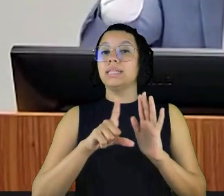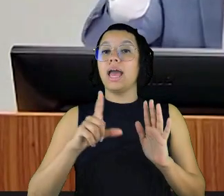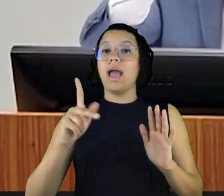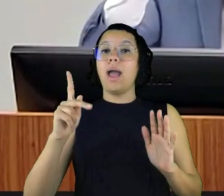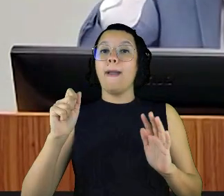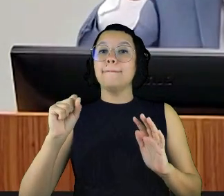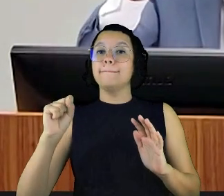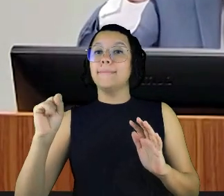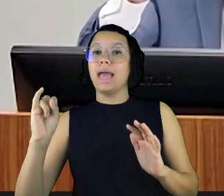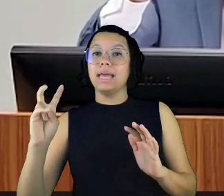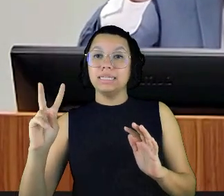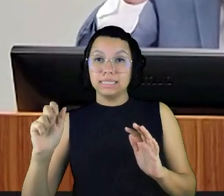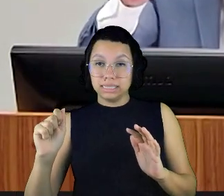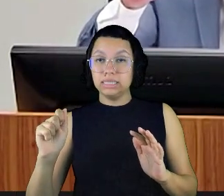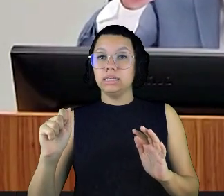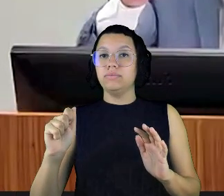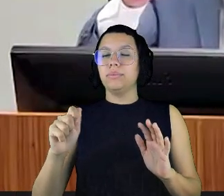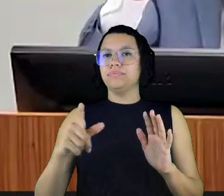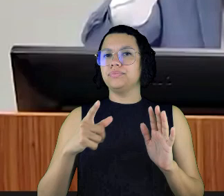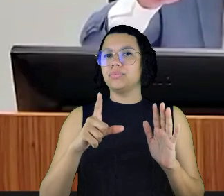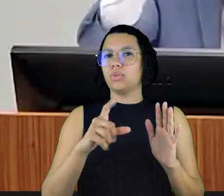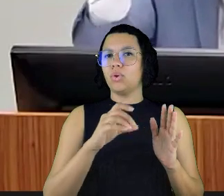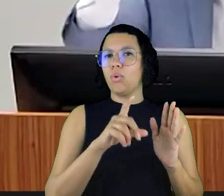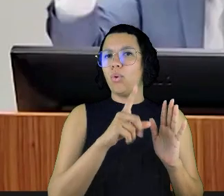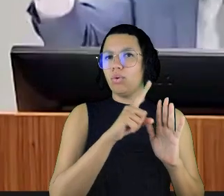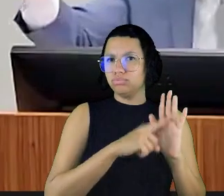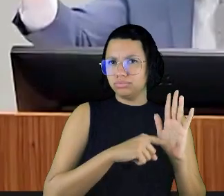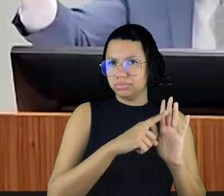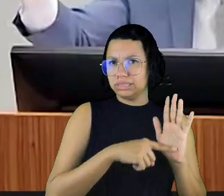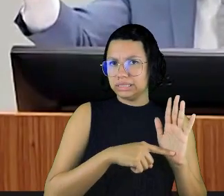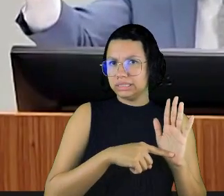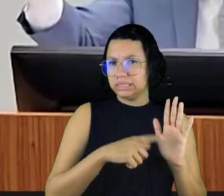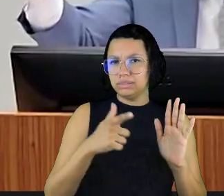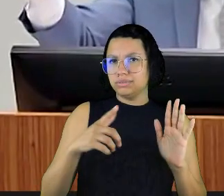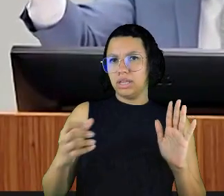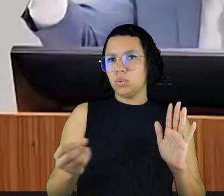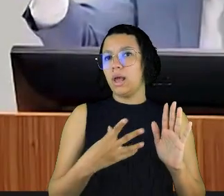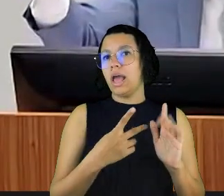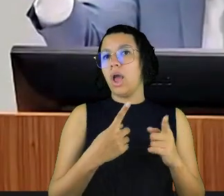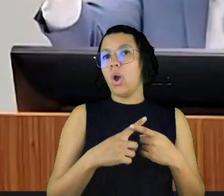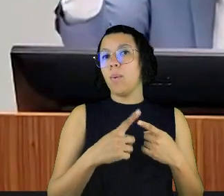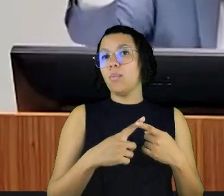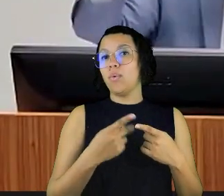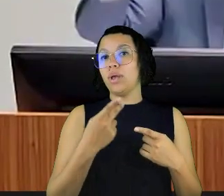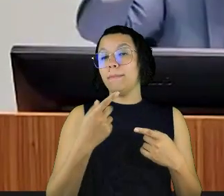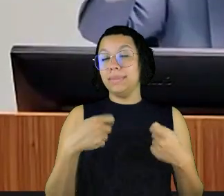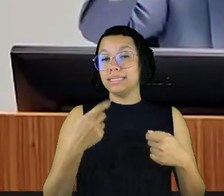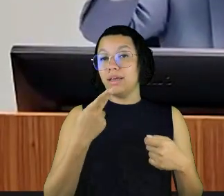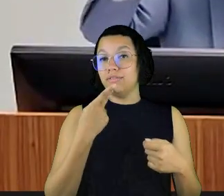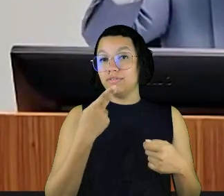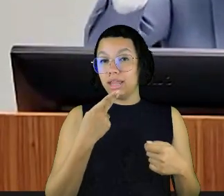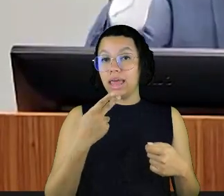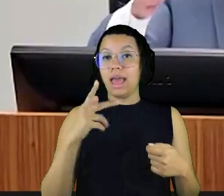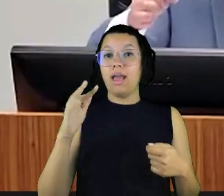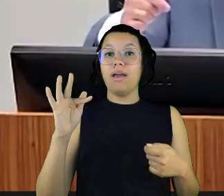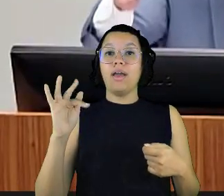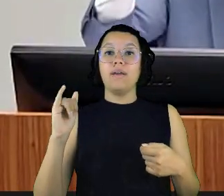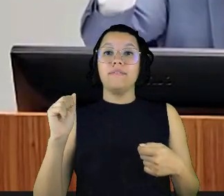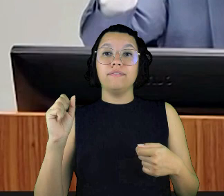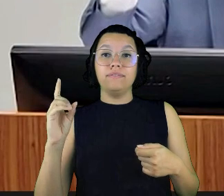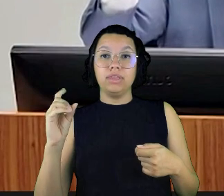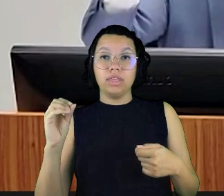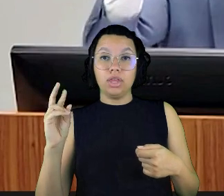porque dele deveria constar fiador e seguradora. E vejam,